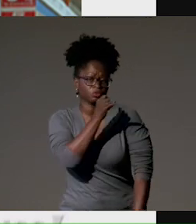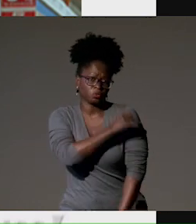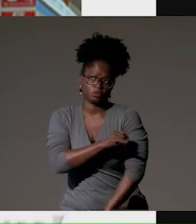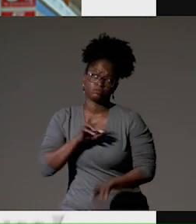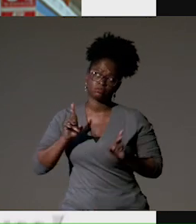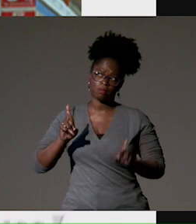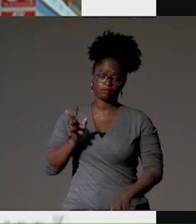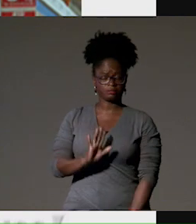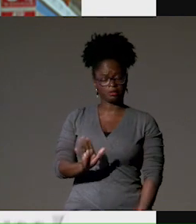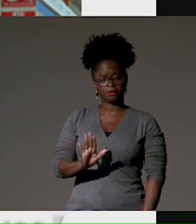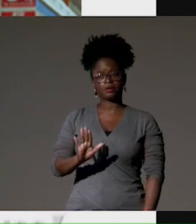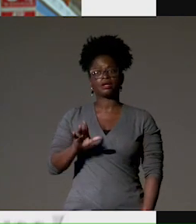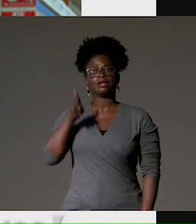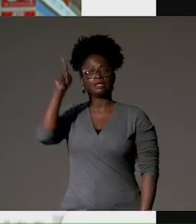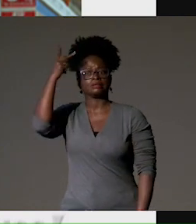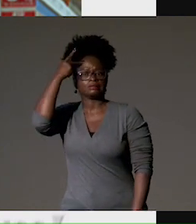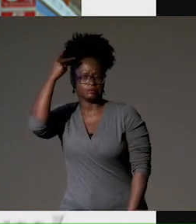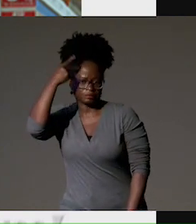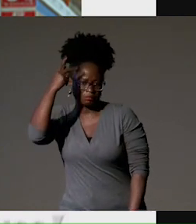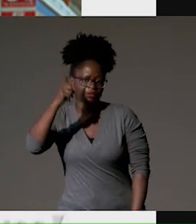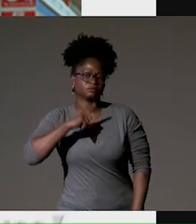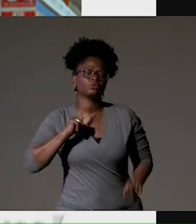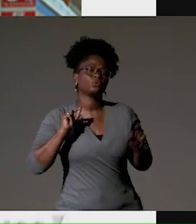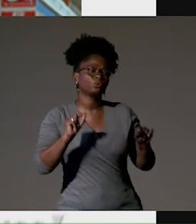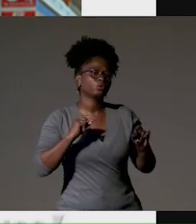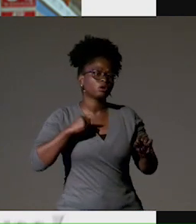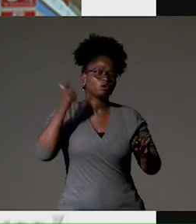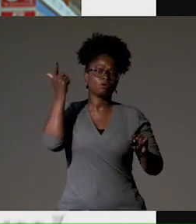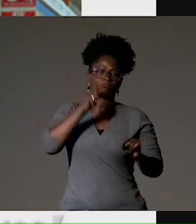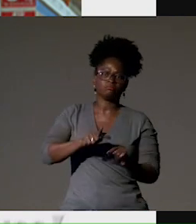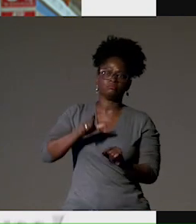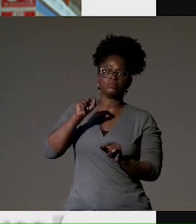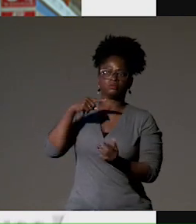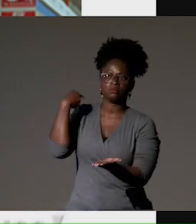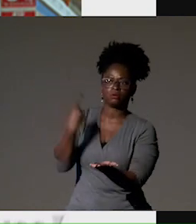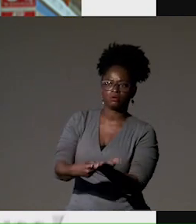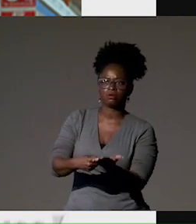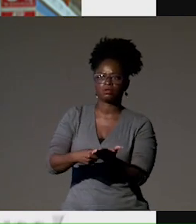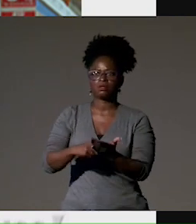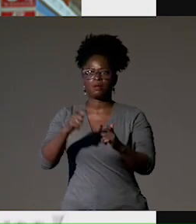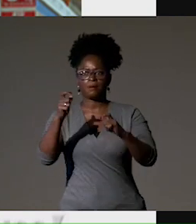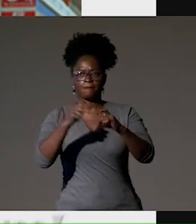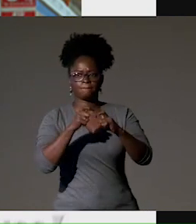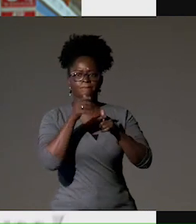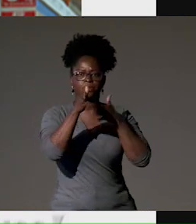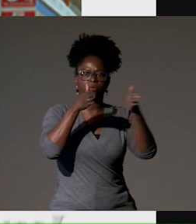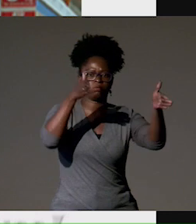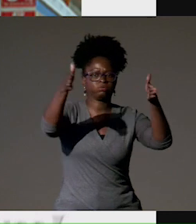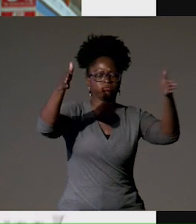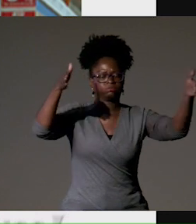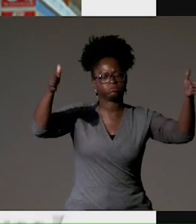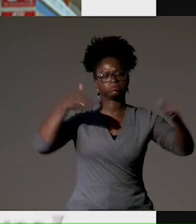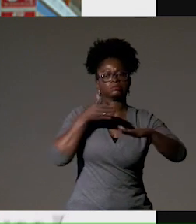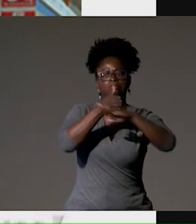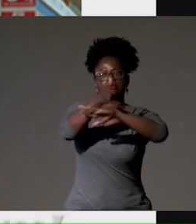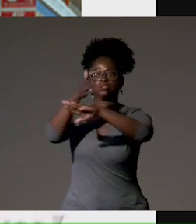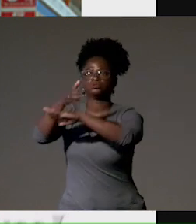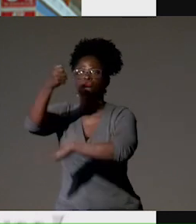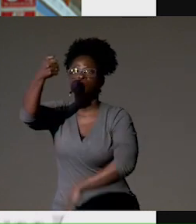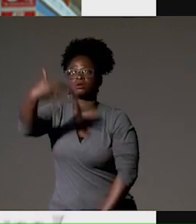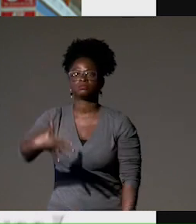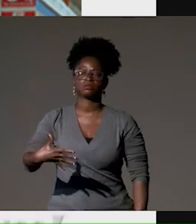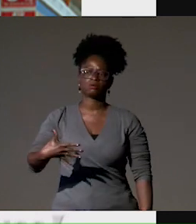não, mas na cidade de São Paulo é possível você agendar e passar em consulta com várias especialidades médicas pela